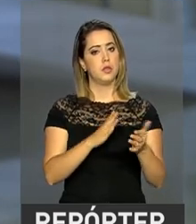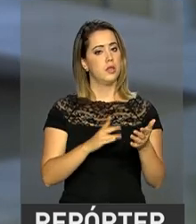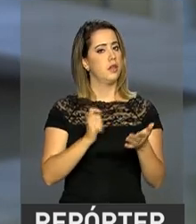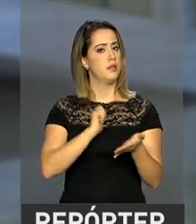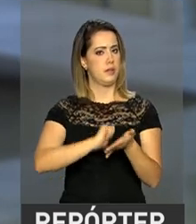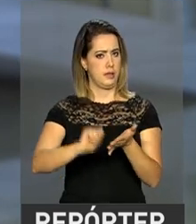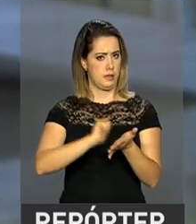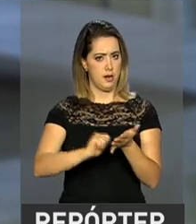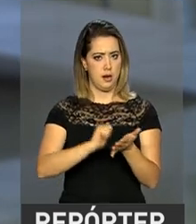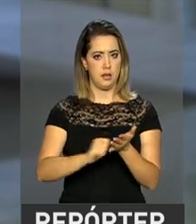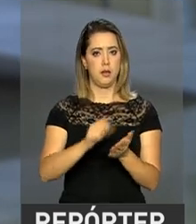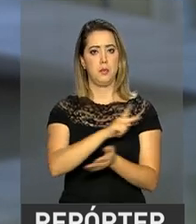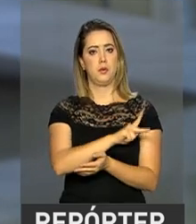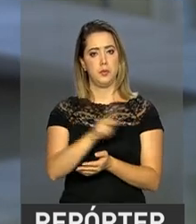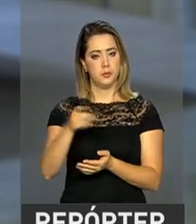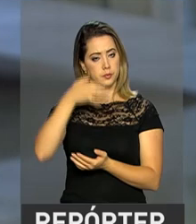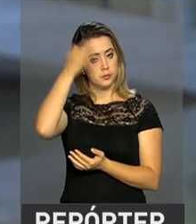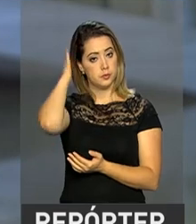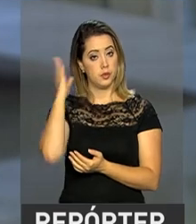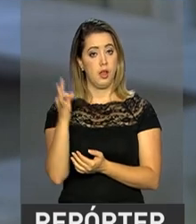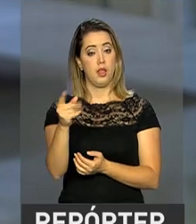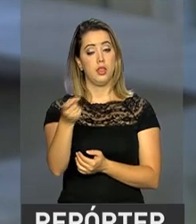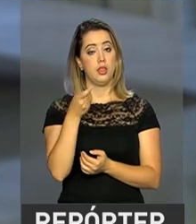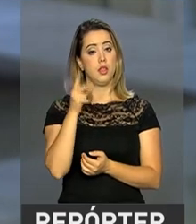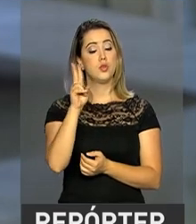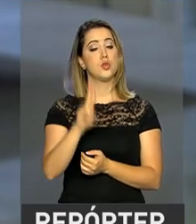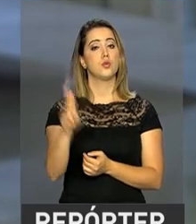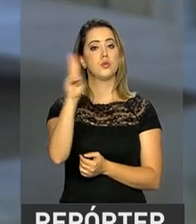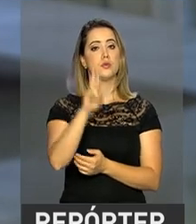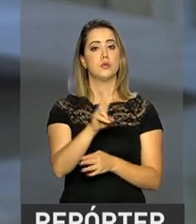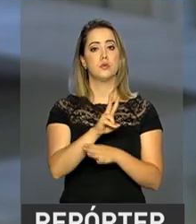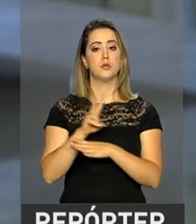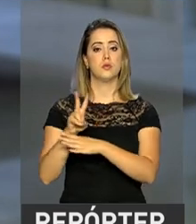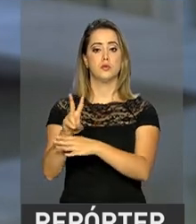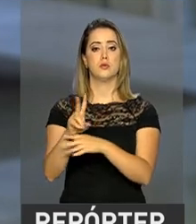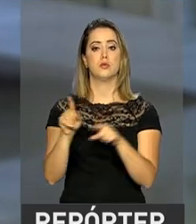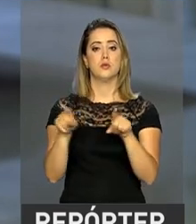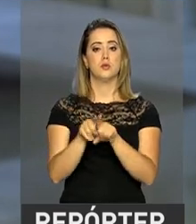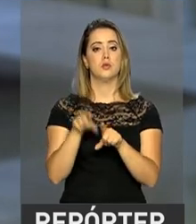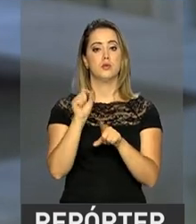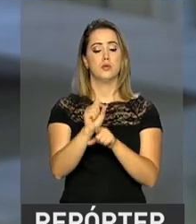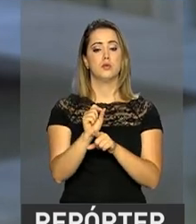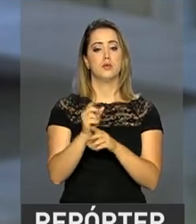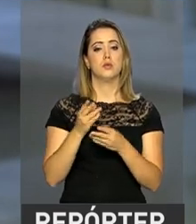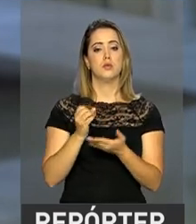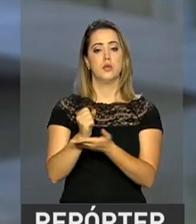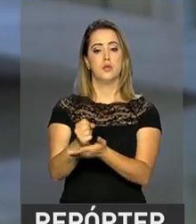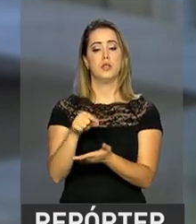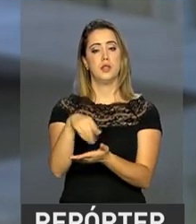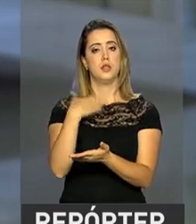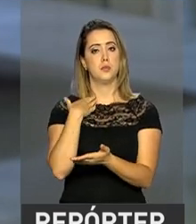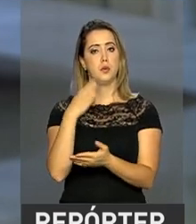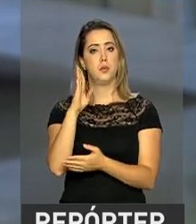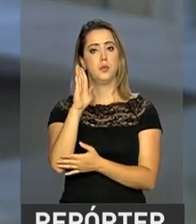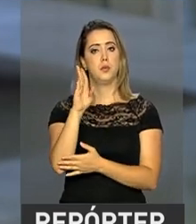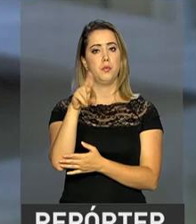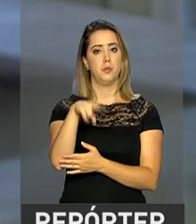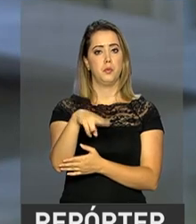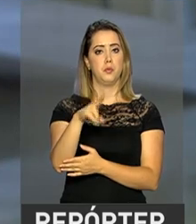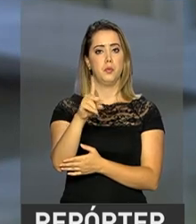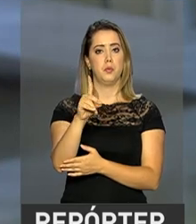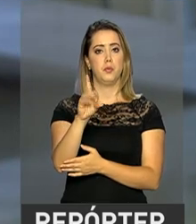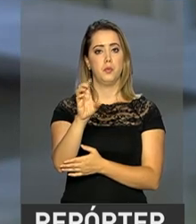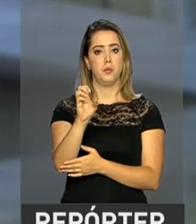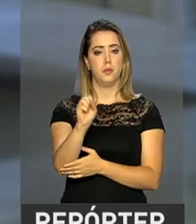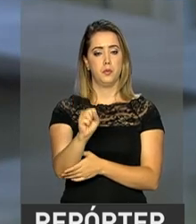pelo presidente da República, a taxa será usada nos empréstimos concedidos pelo banco, que utilizam